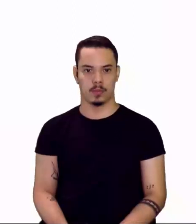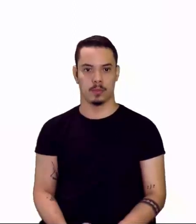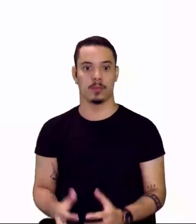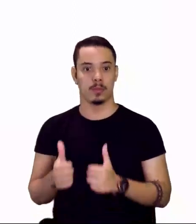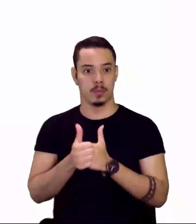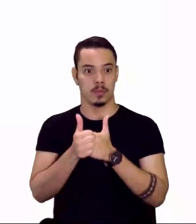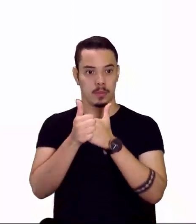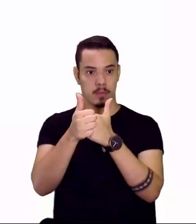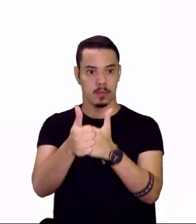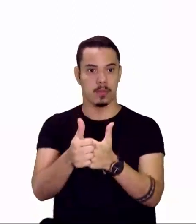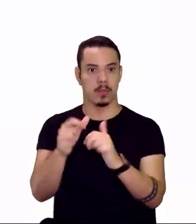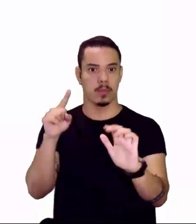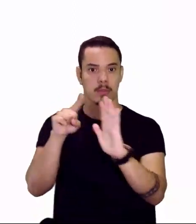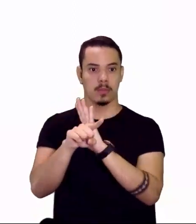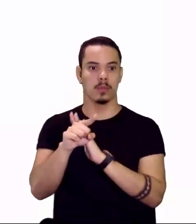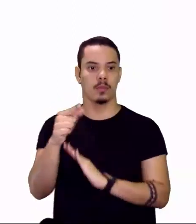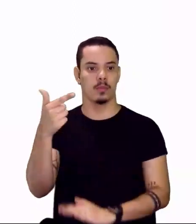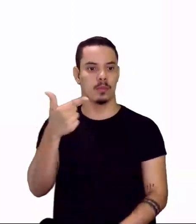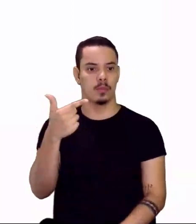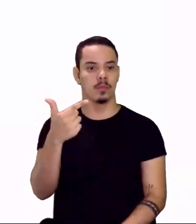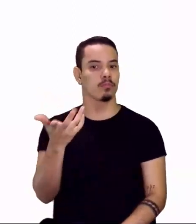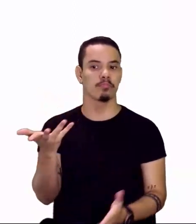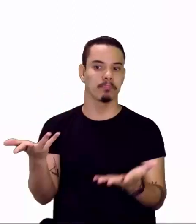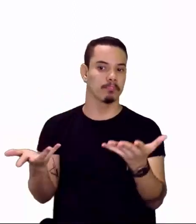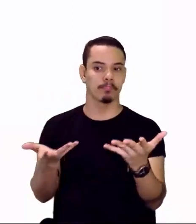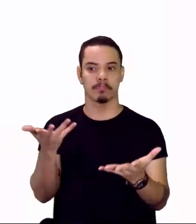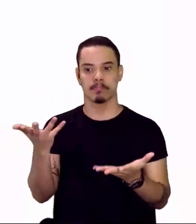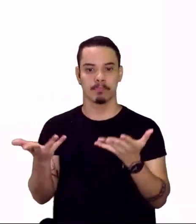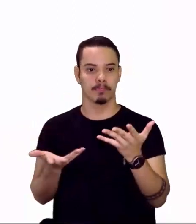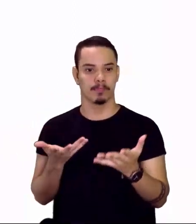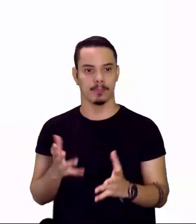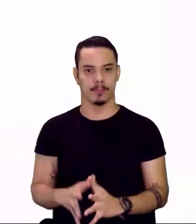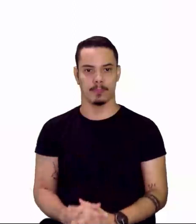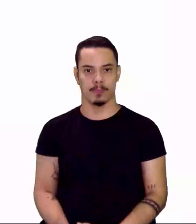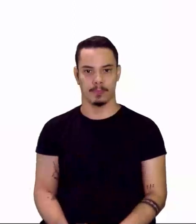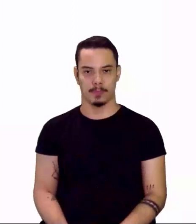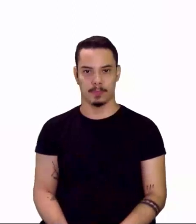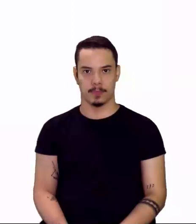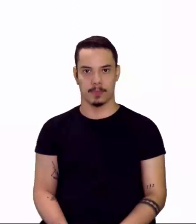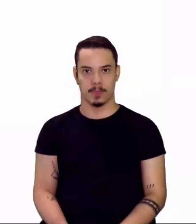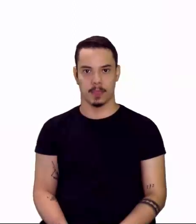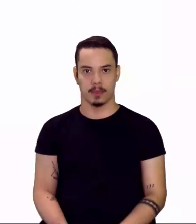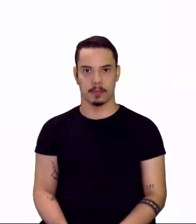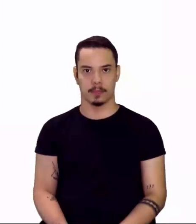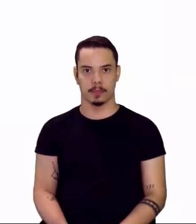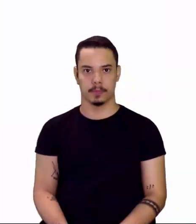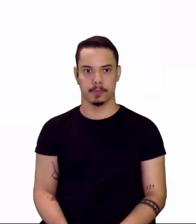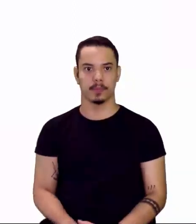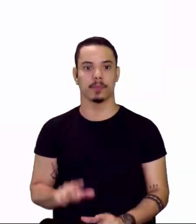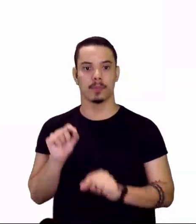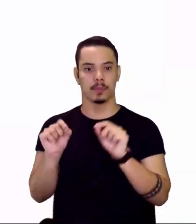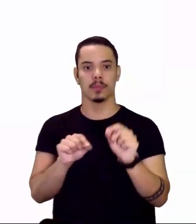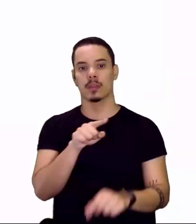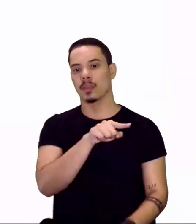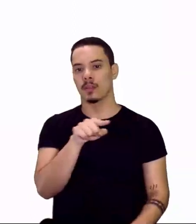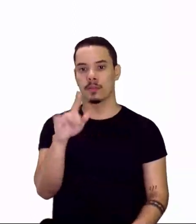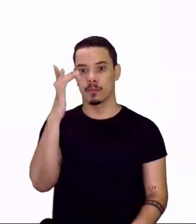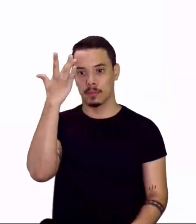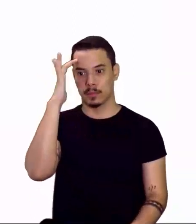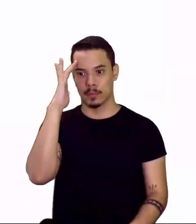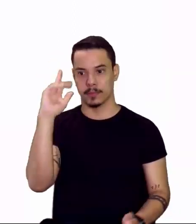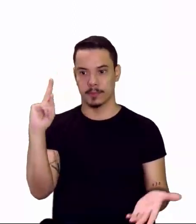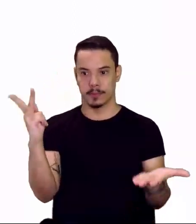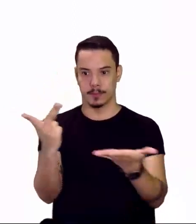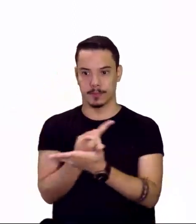enunciado dessa questão 2? E aí, meu caro aluno, o que você acha que deve ter